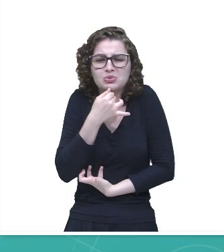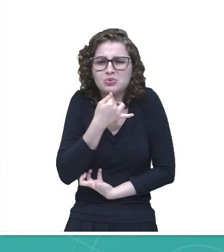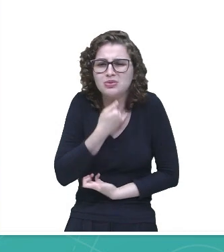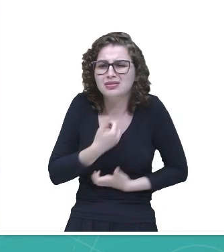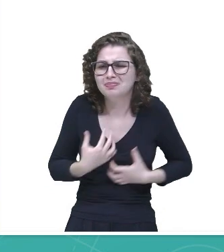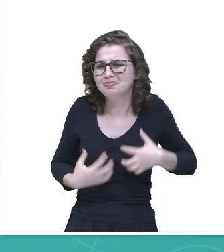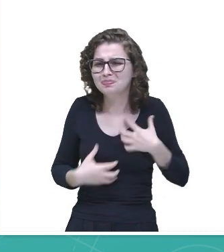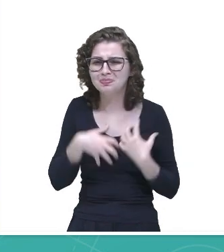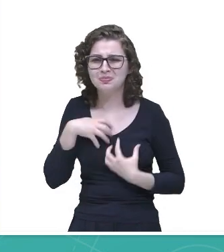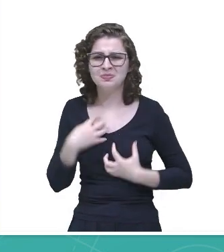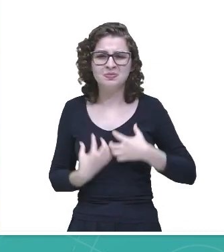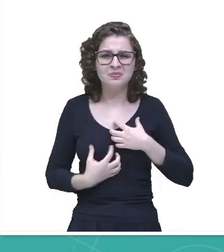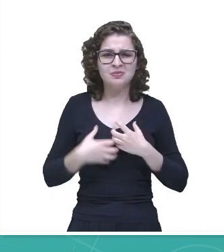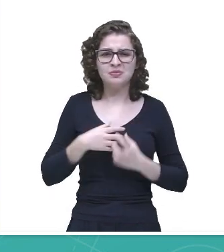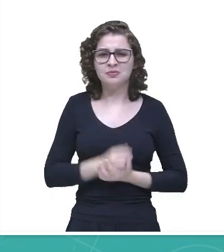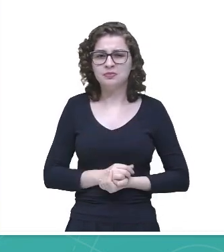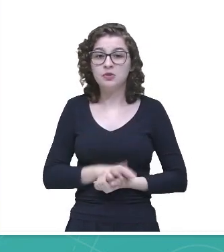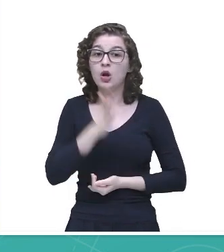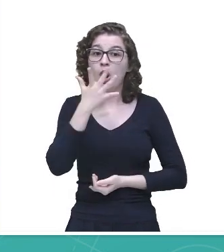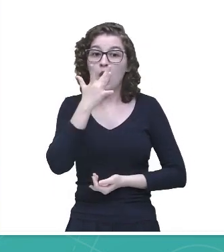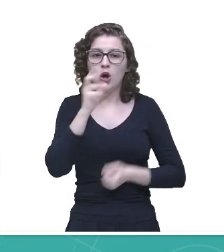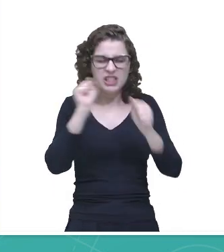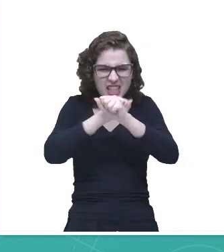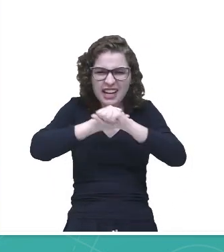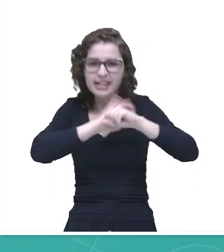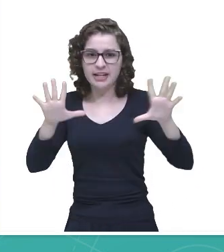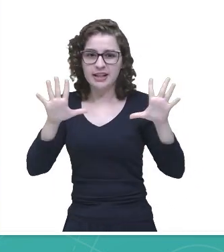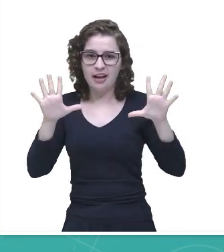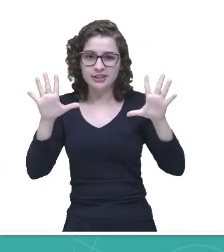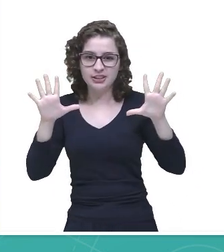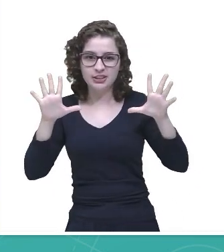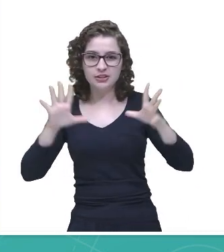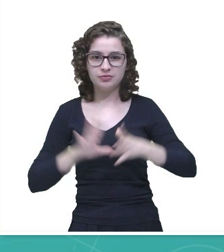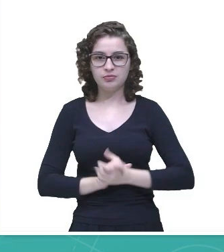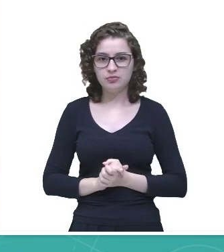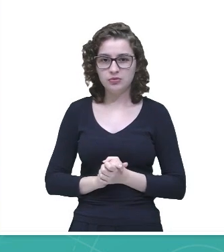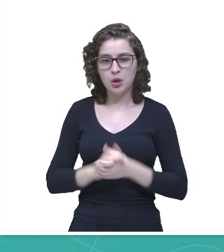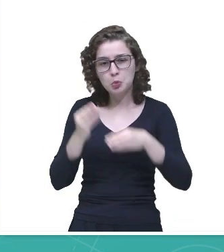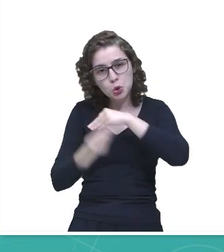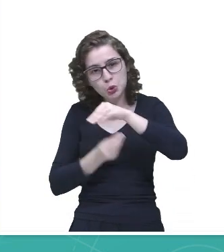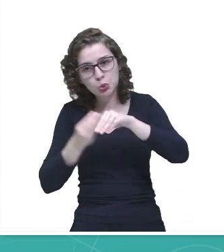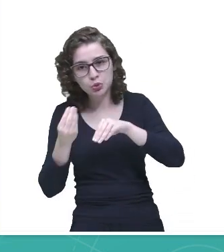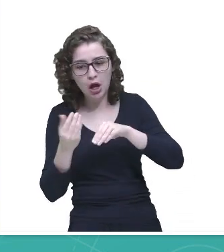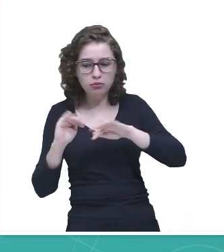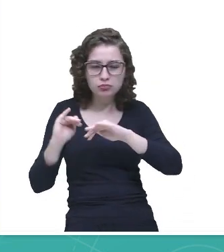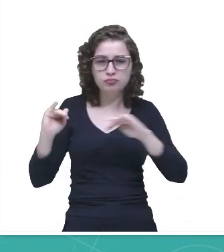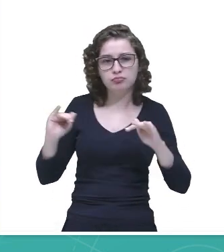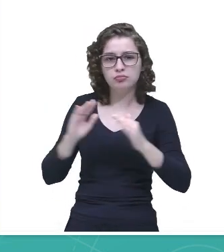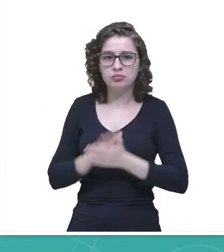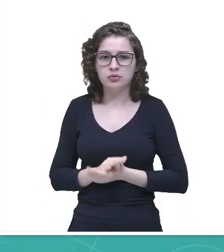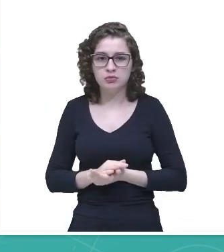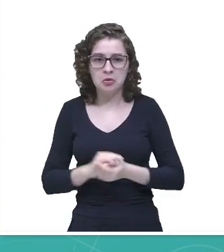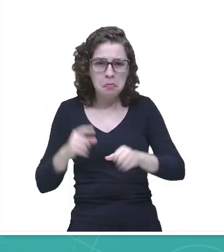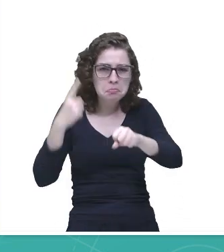negativos, né? Então, cores resplandecentes, vibrantes, fundidas ou separadas, dinamismo